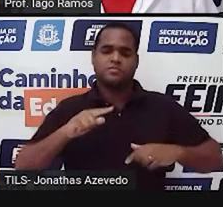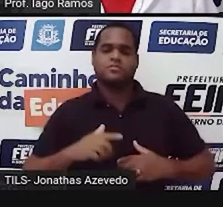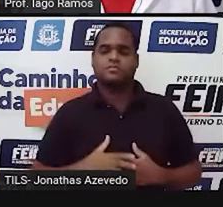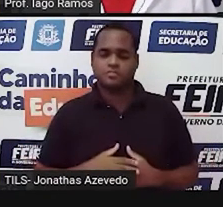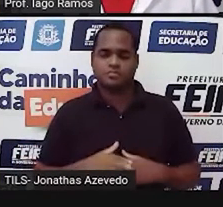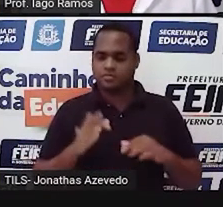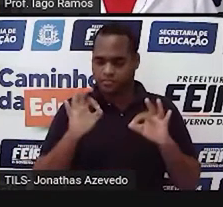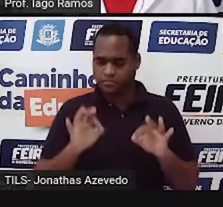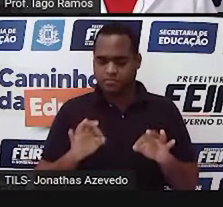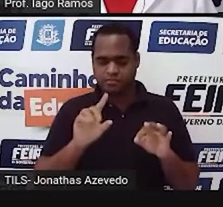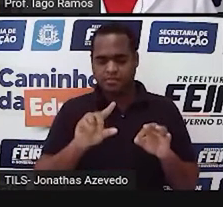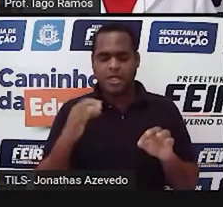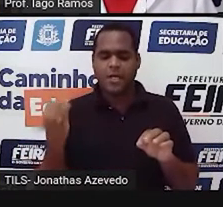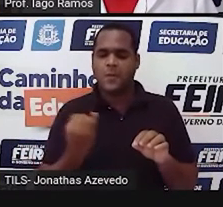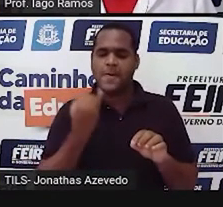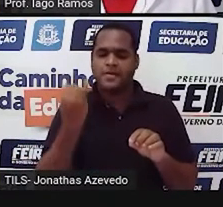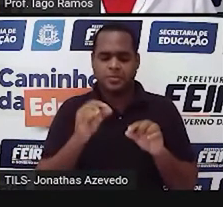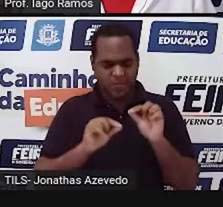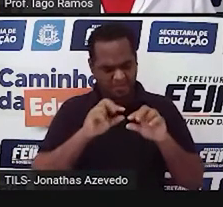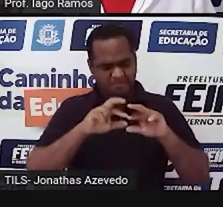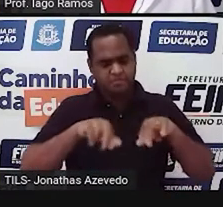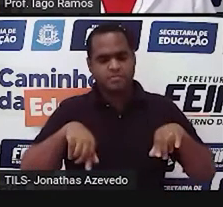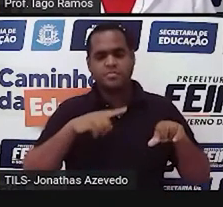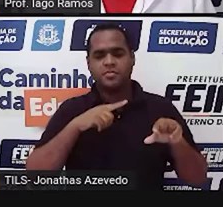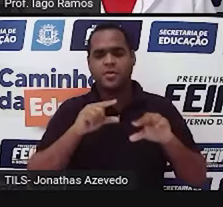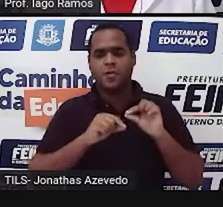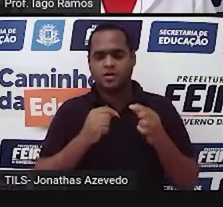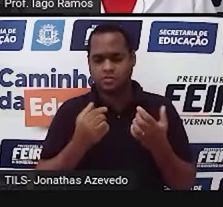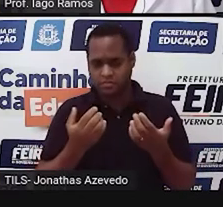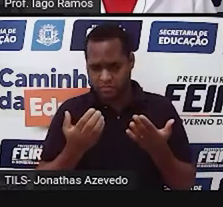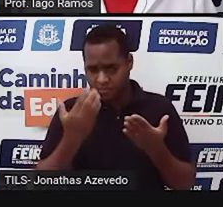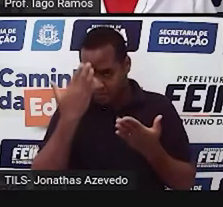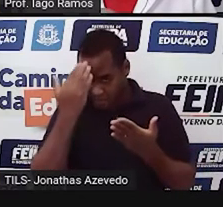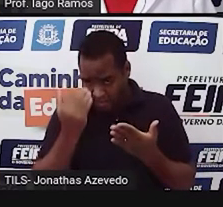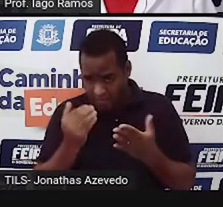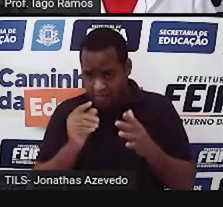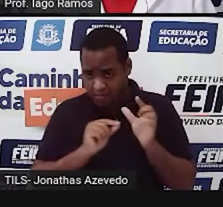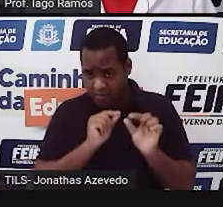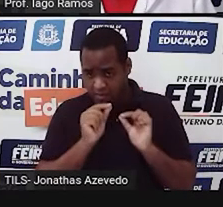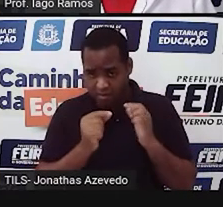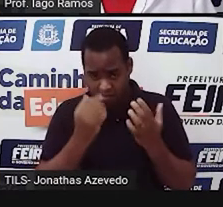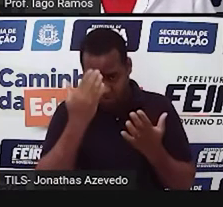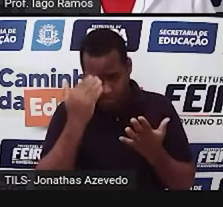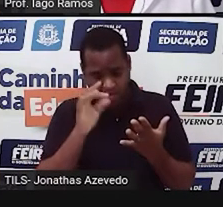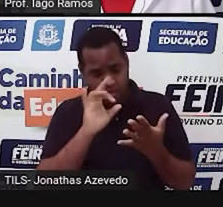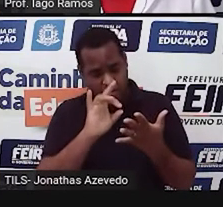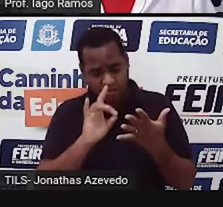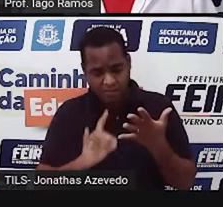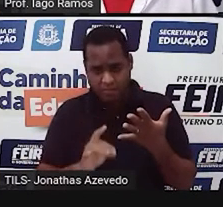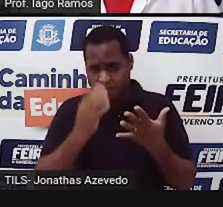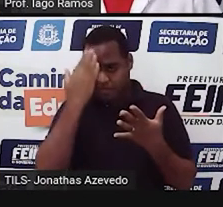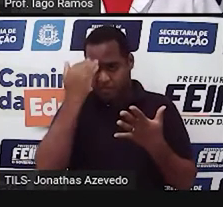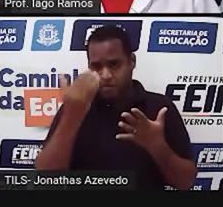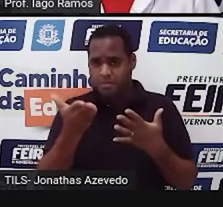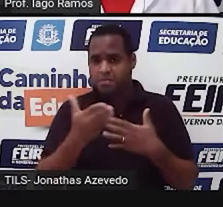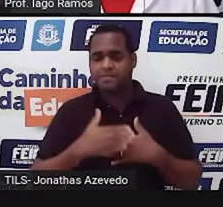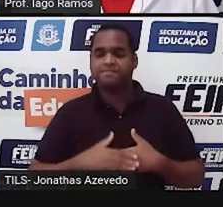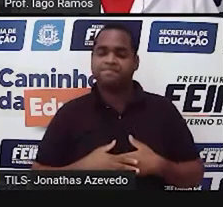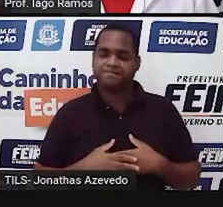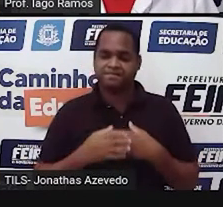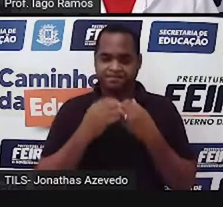certa mas o que é esse monte de coisa será que você conseguiria dizer coisa por coisa né Tá